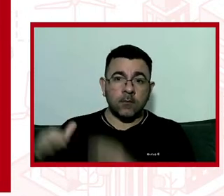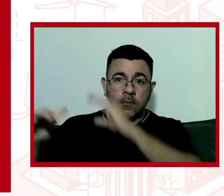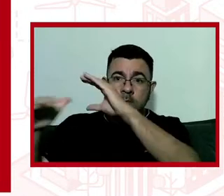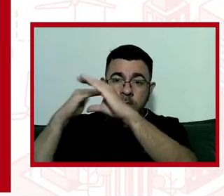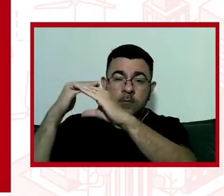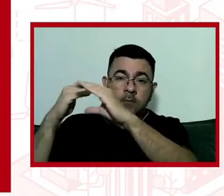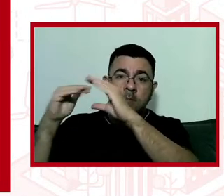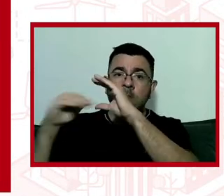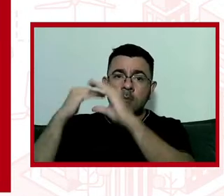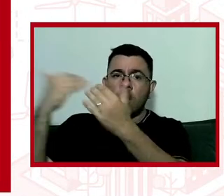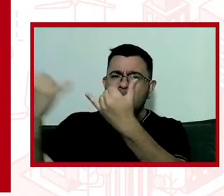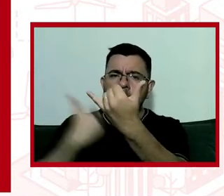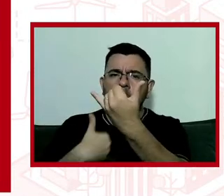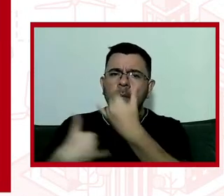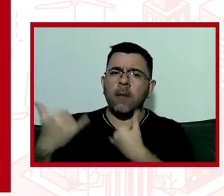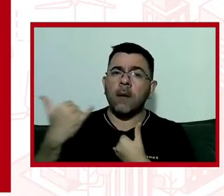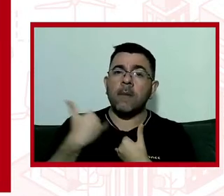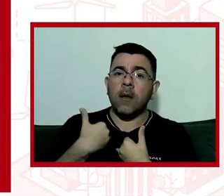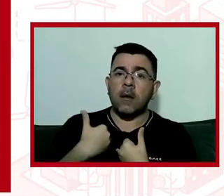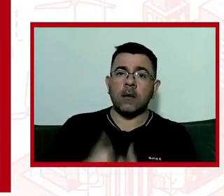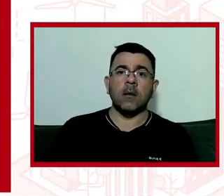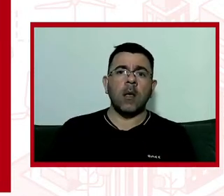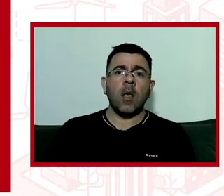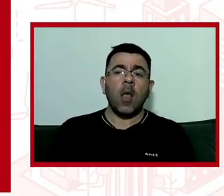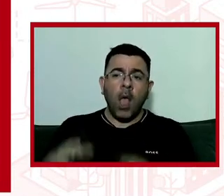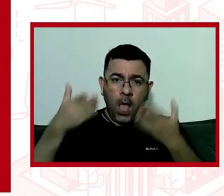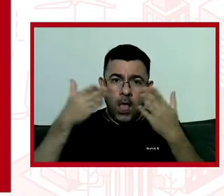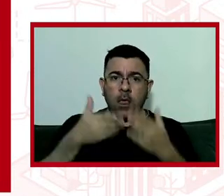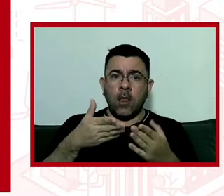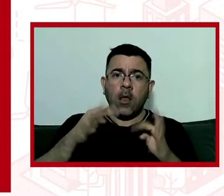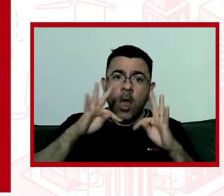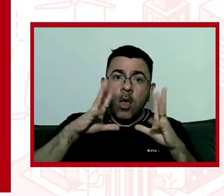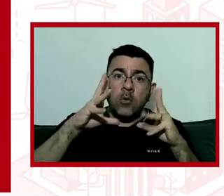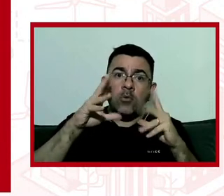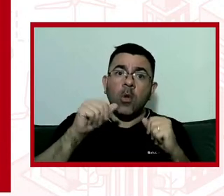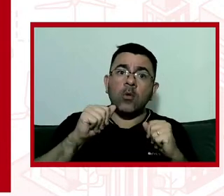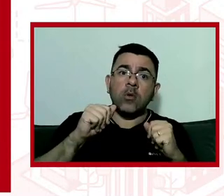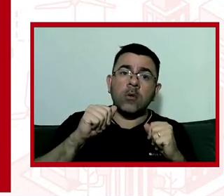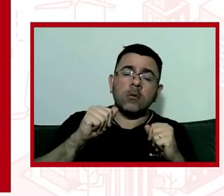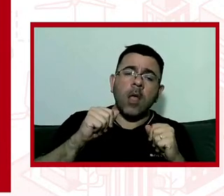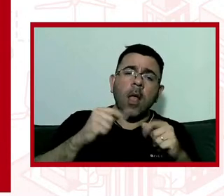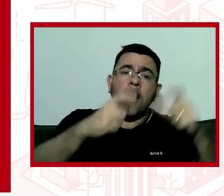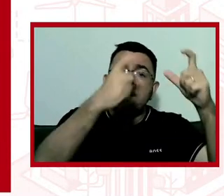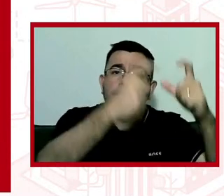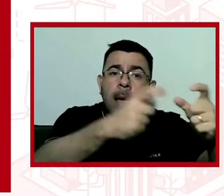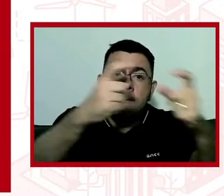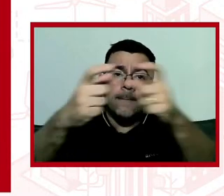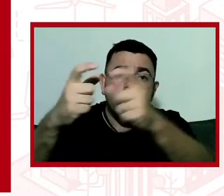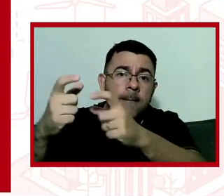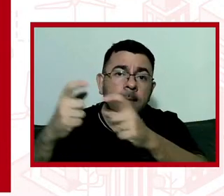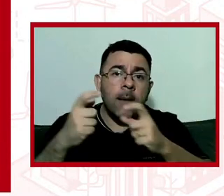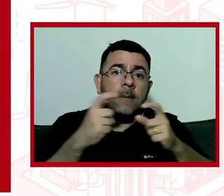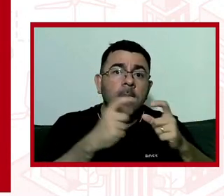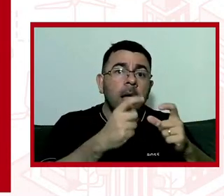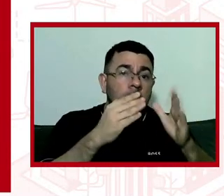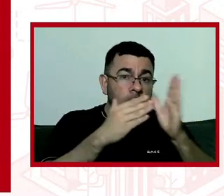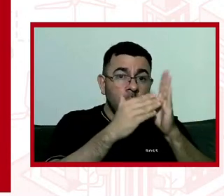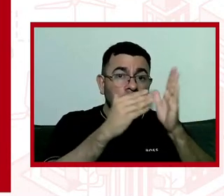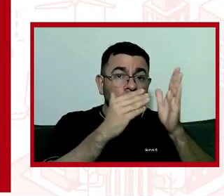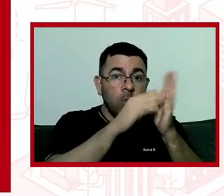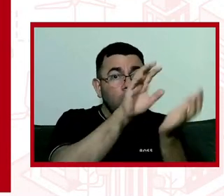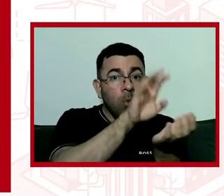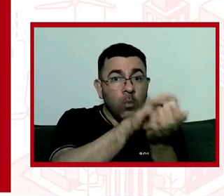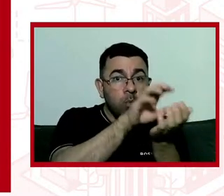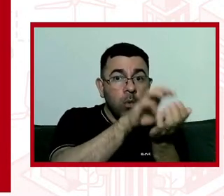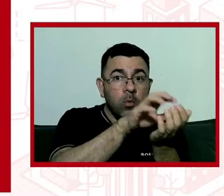pedi um novo recorte eu quero todos a todas as localidades do Recife onde tem uma